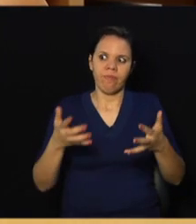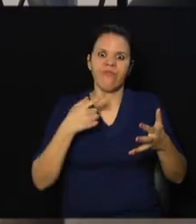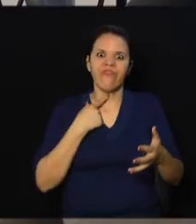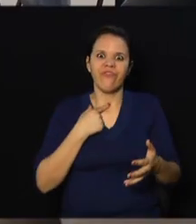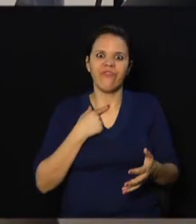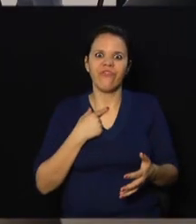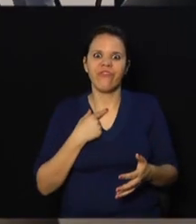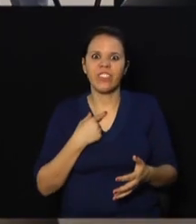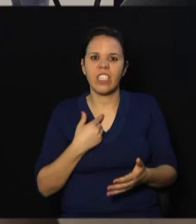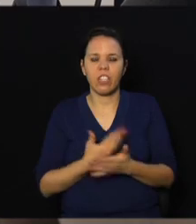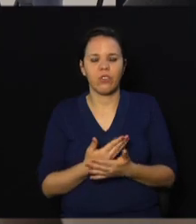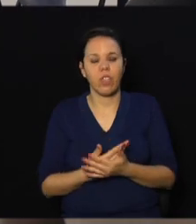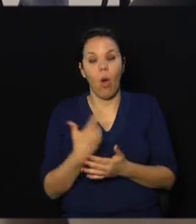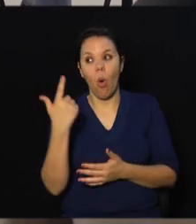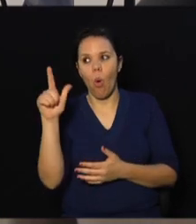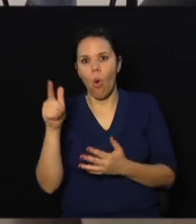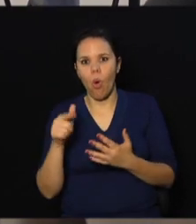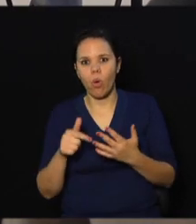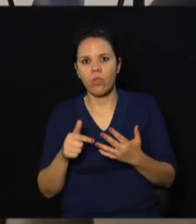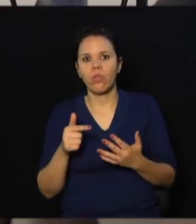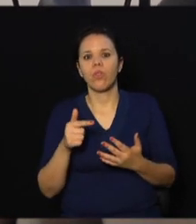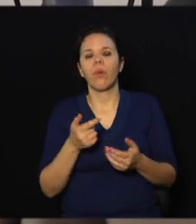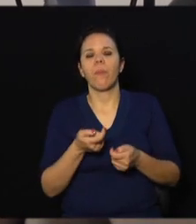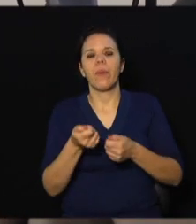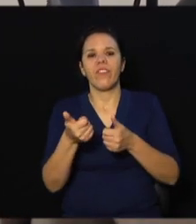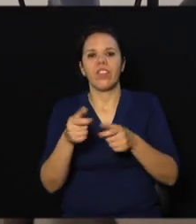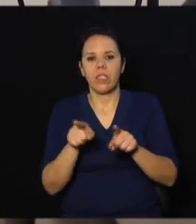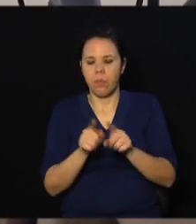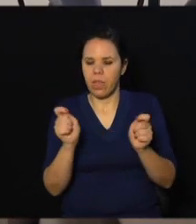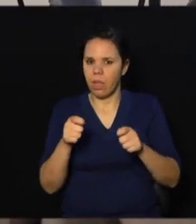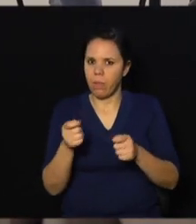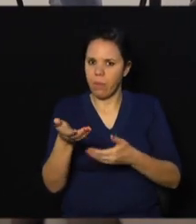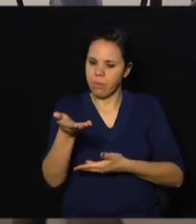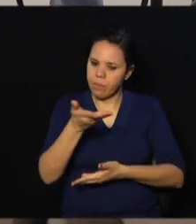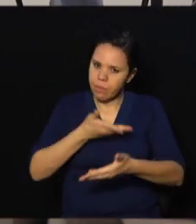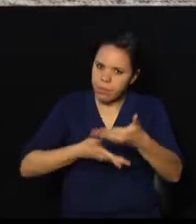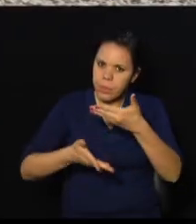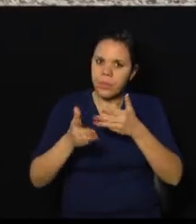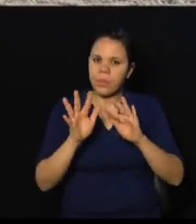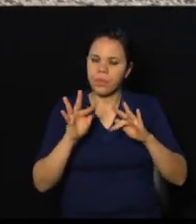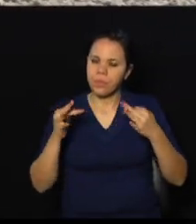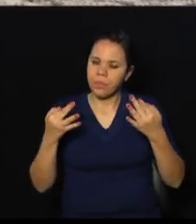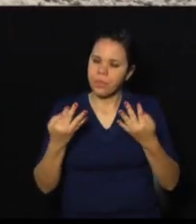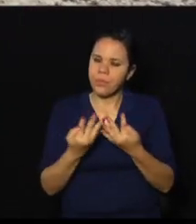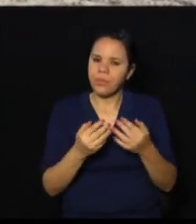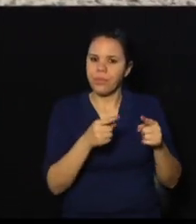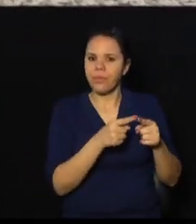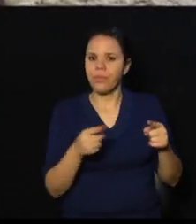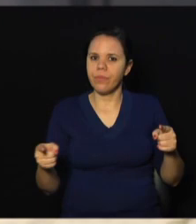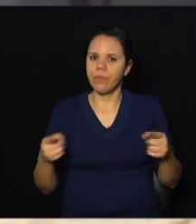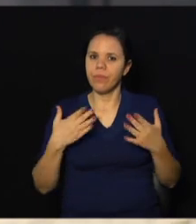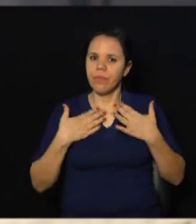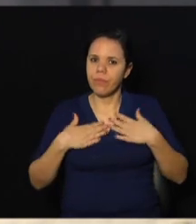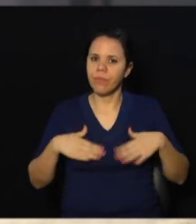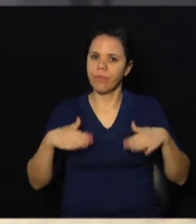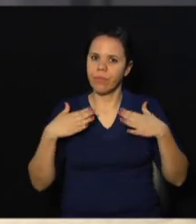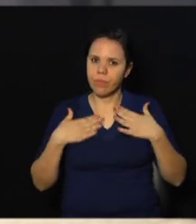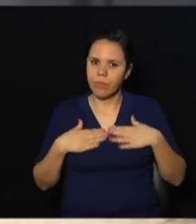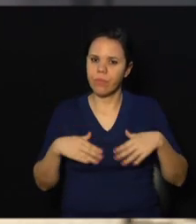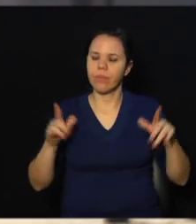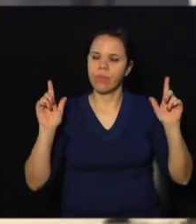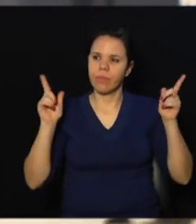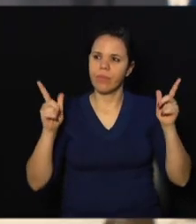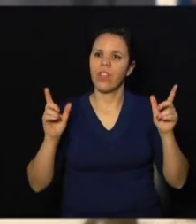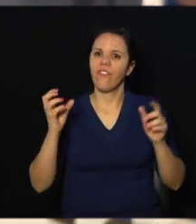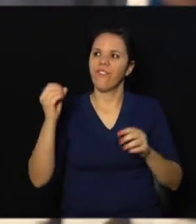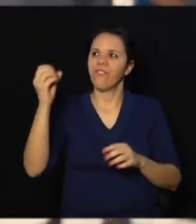energia. Outro benefício, dá para melhorar a relação com a família. Os períodos de descanso e lazer, como